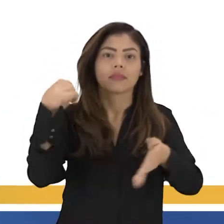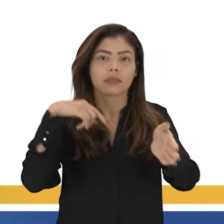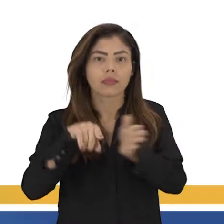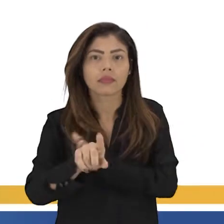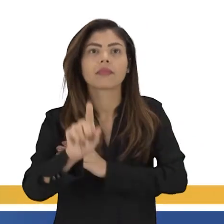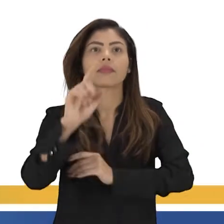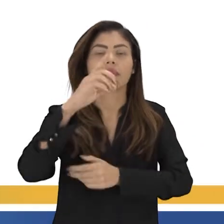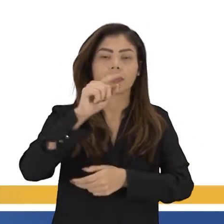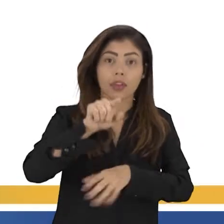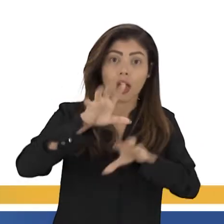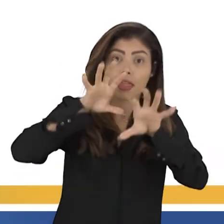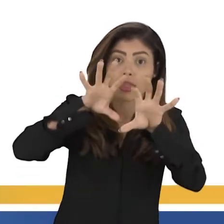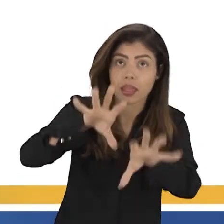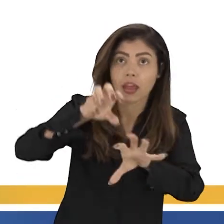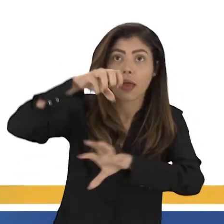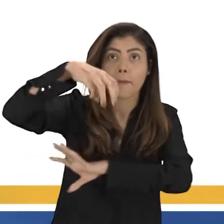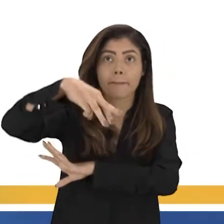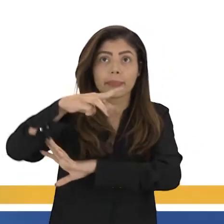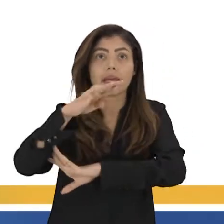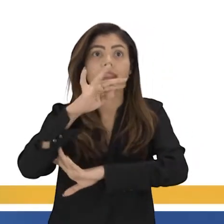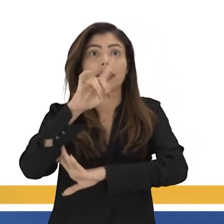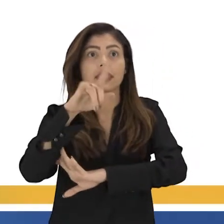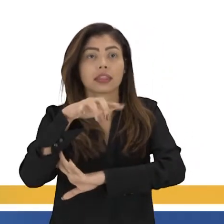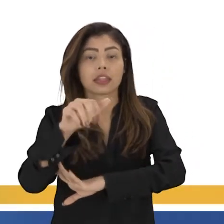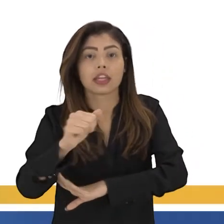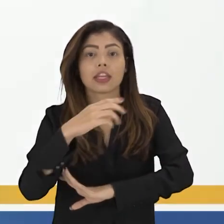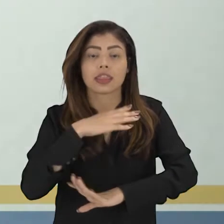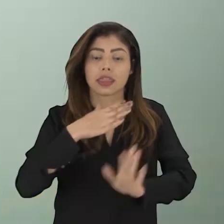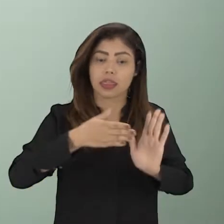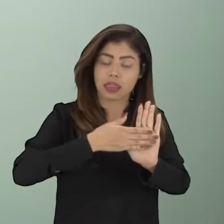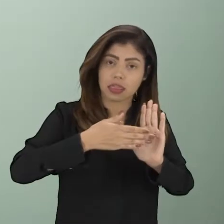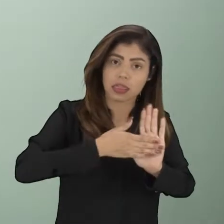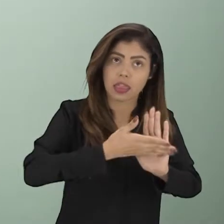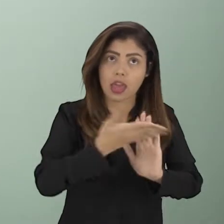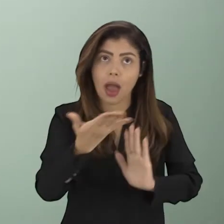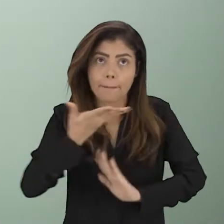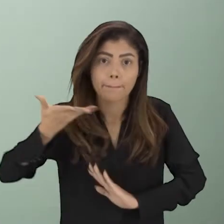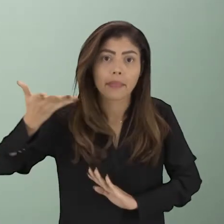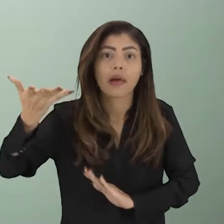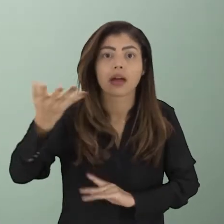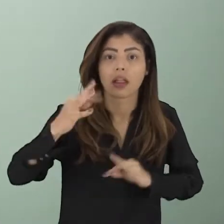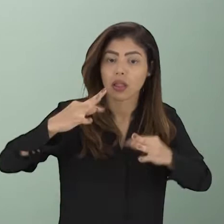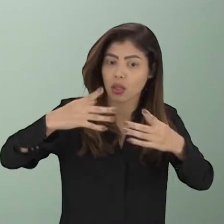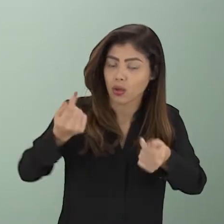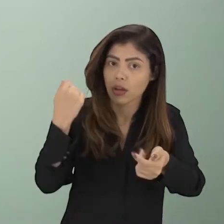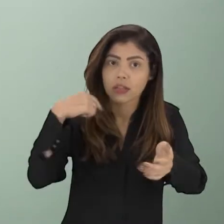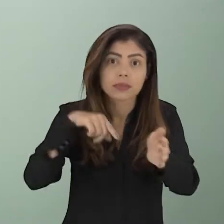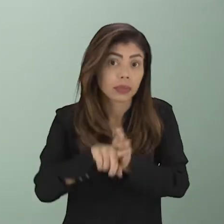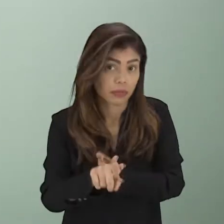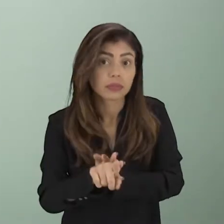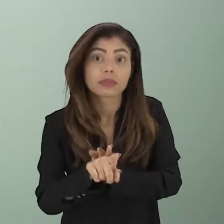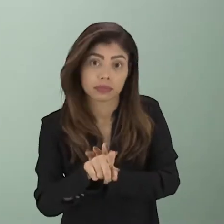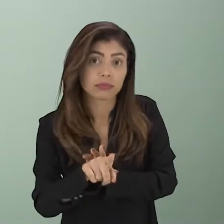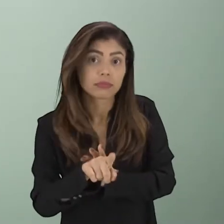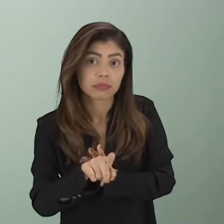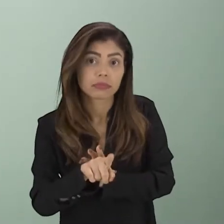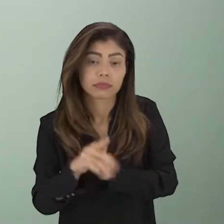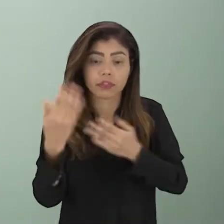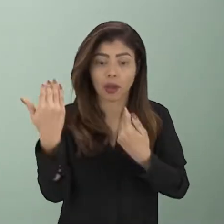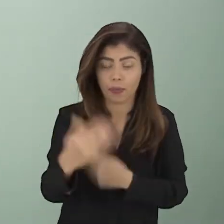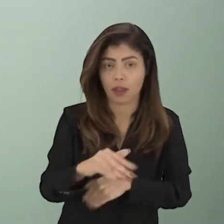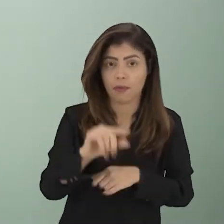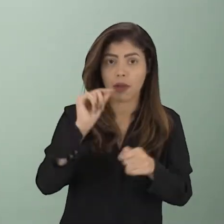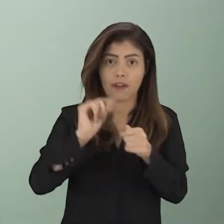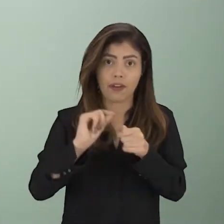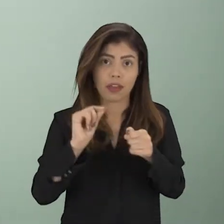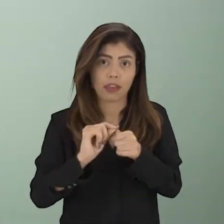questões, é nessa matriz de referência que eles têm a base para fazer todas as questões da prova, para fazer